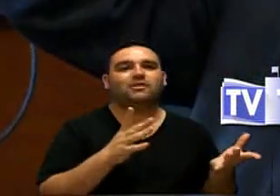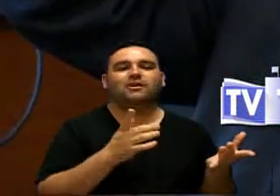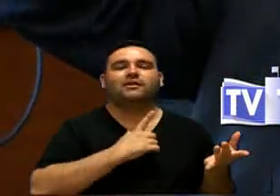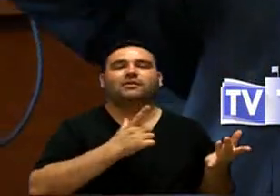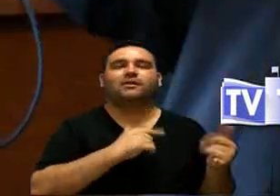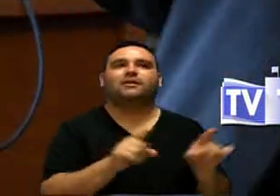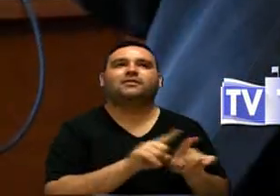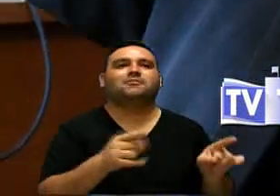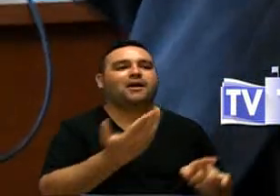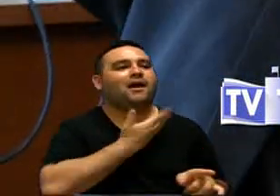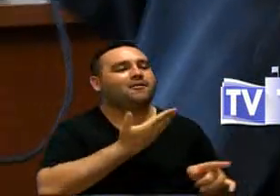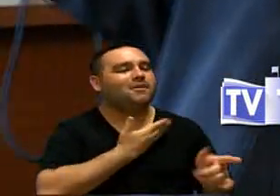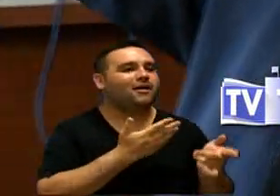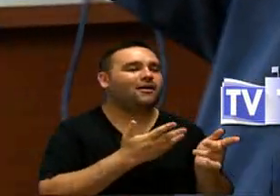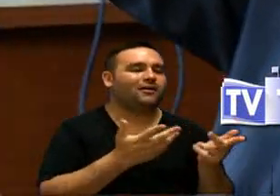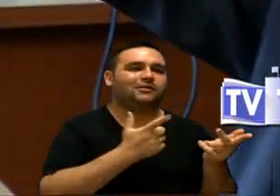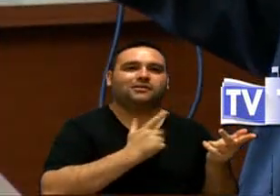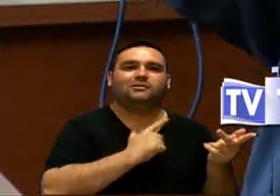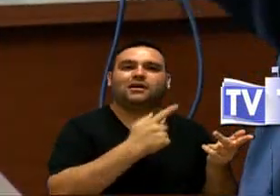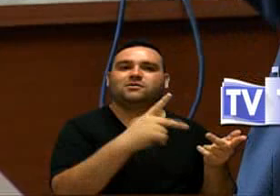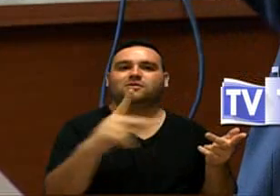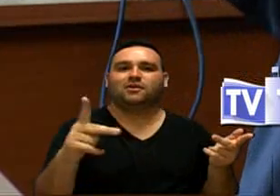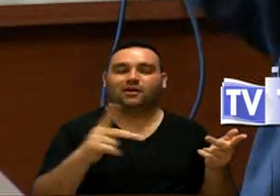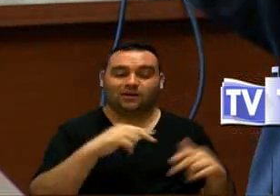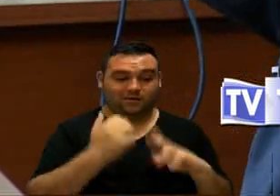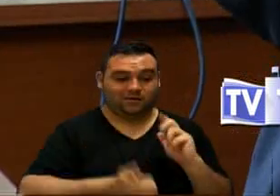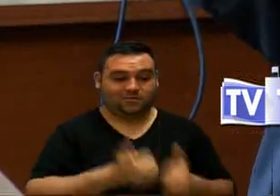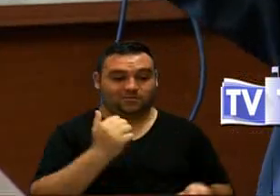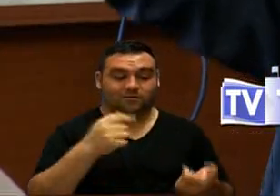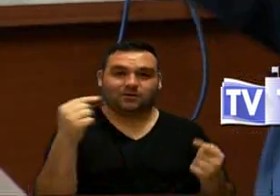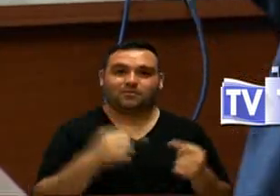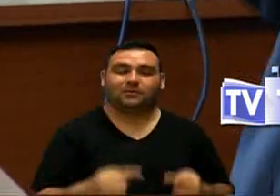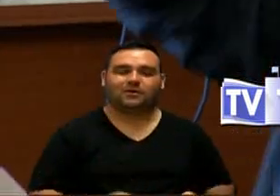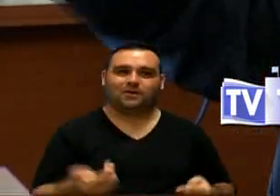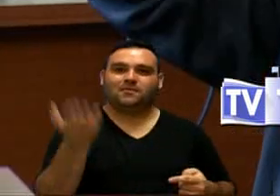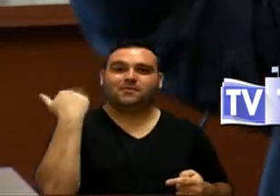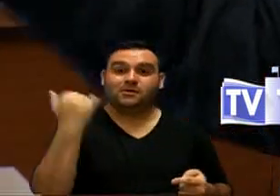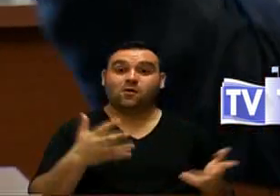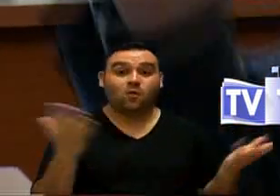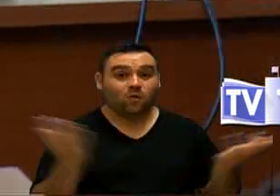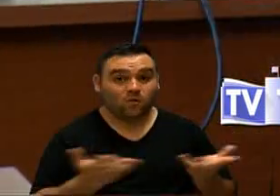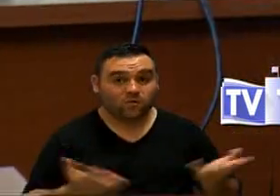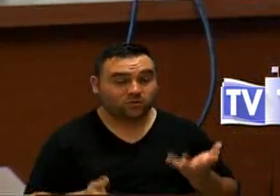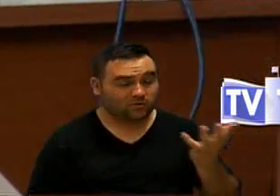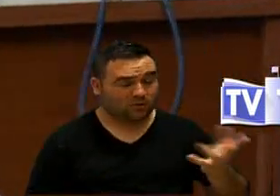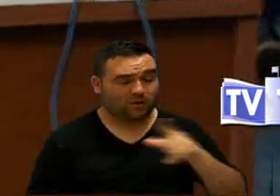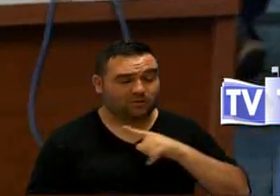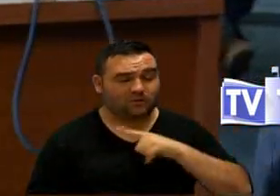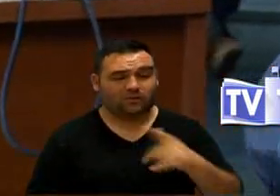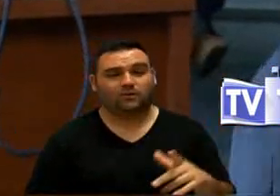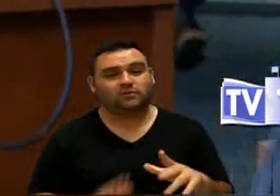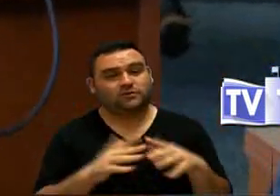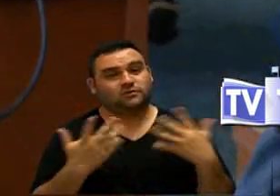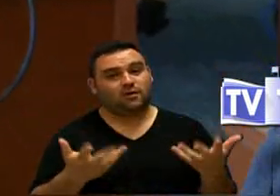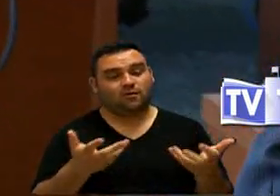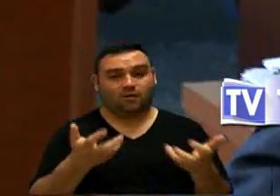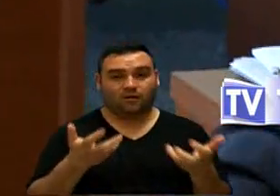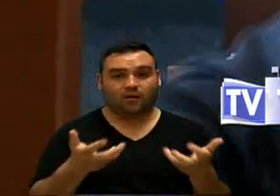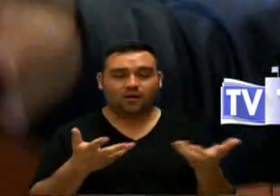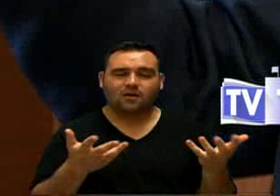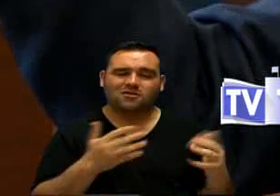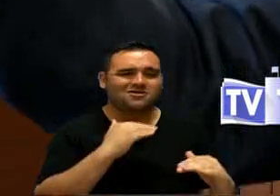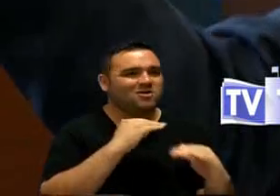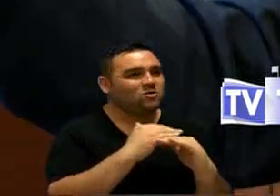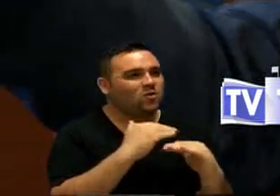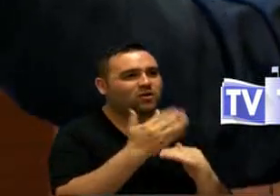faz com amizade que o senhor deixou no esporte quando jogava, e hoje o senhor tem. Então eu queria, na